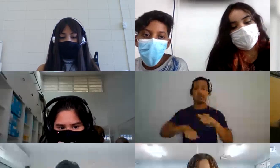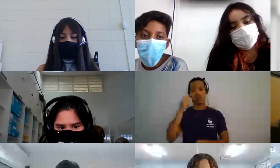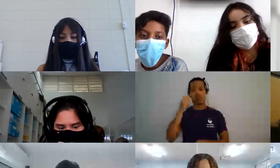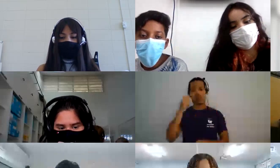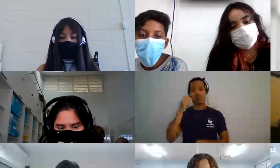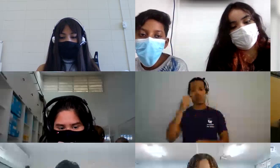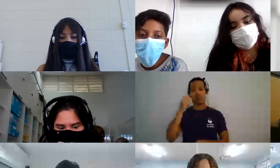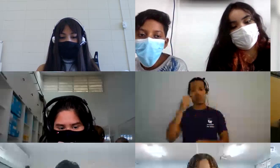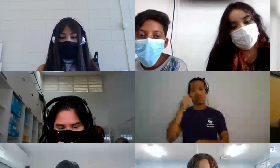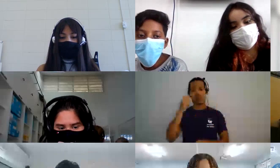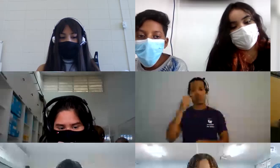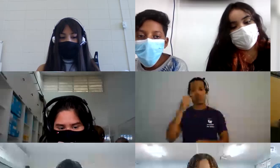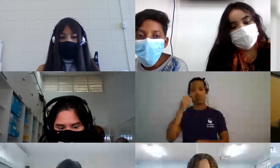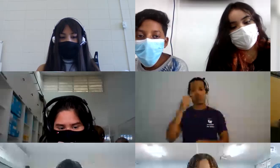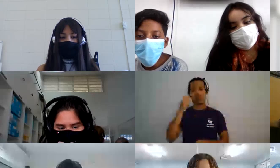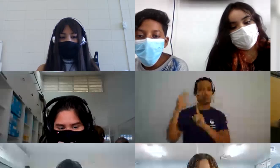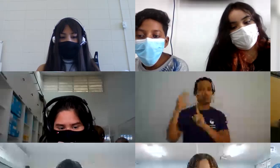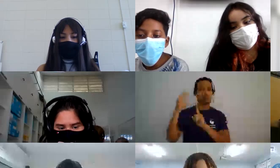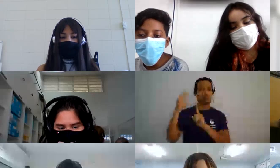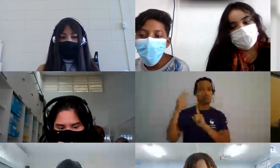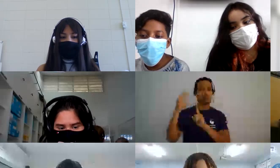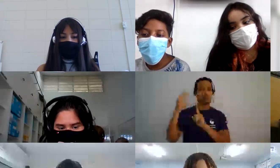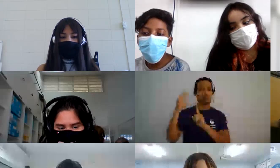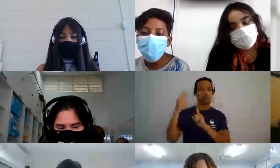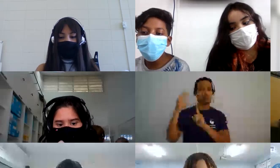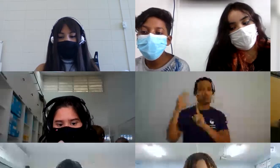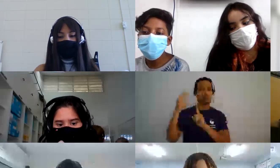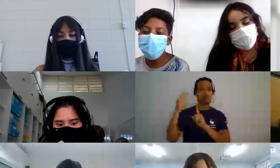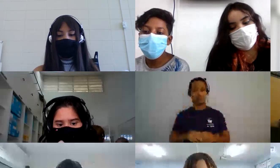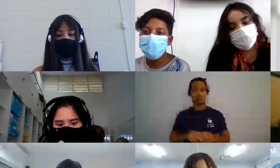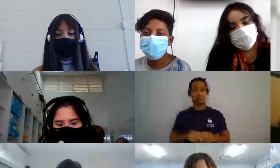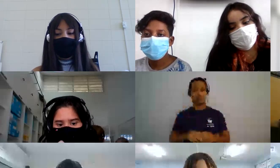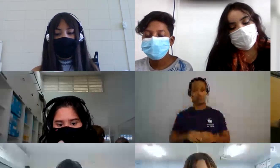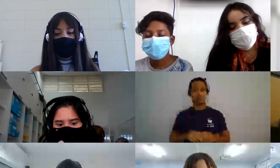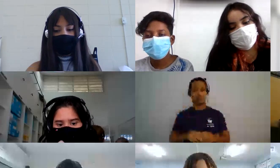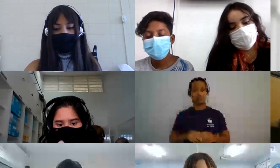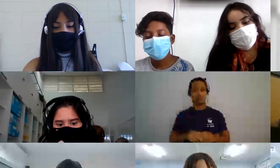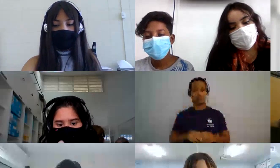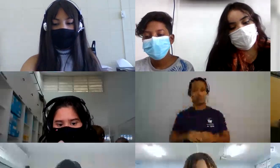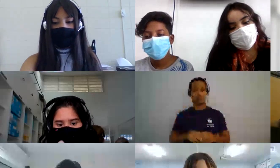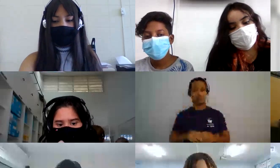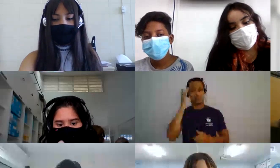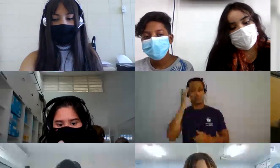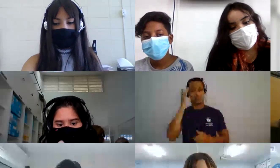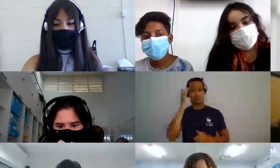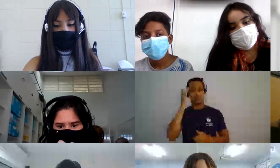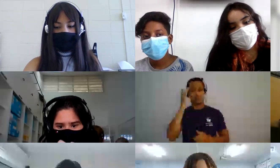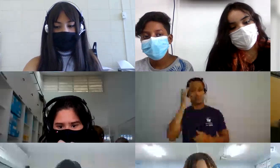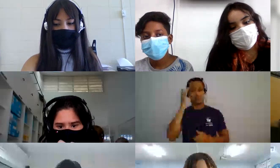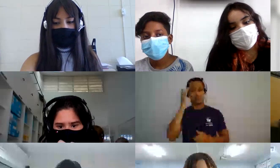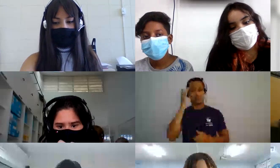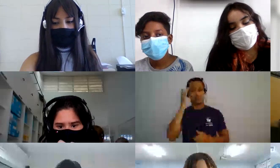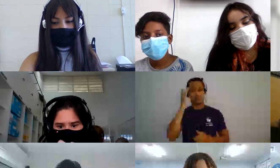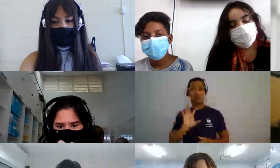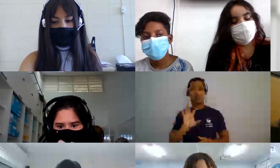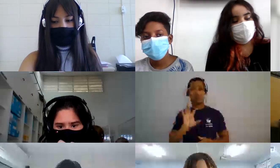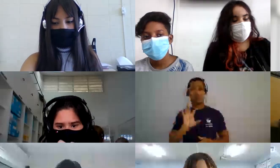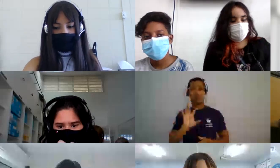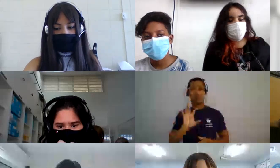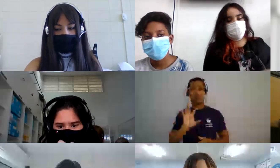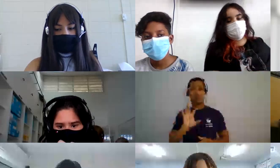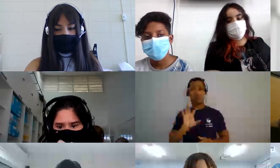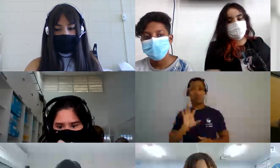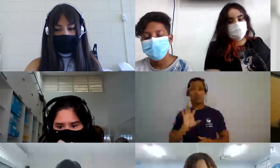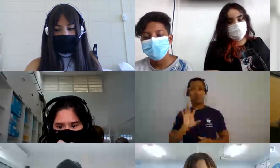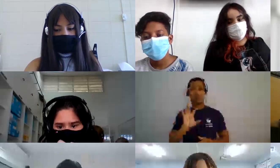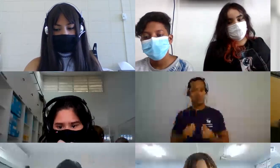pouco influenciável e toda hora uma mudança de jeito que a gente não sabe, nem a gente sabe o jeito que a gente vai ser ainda. A